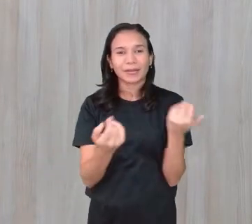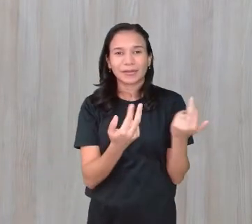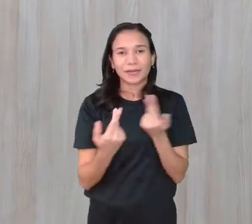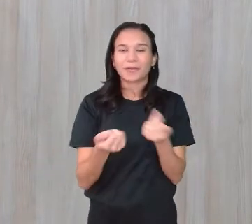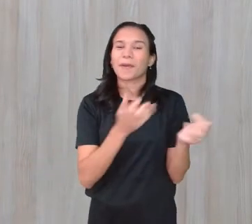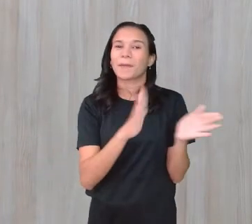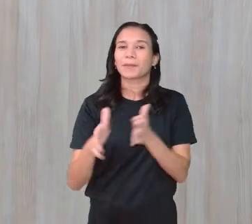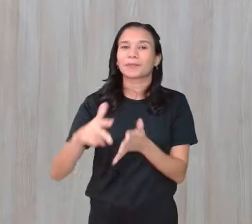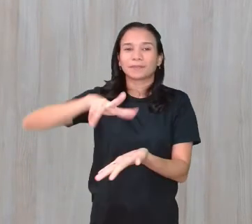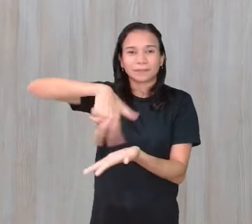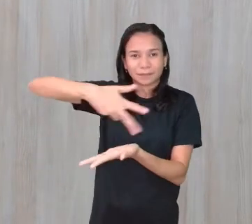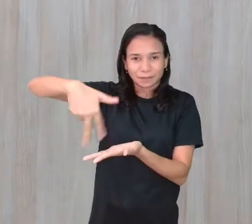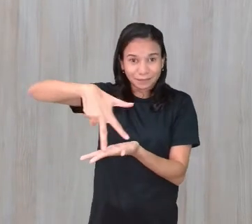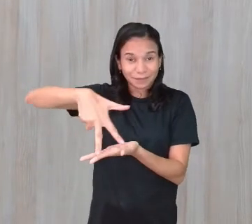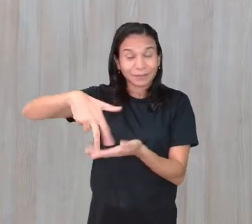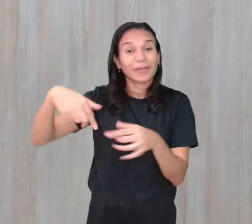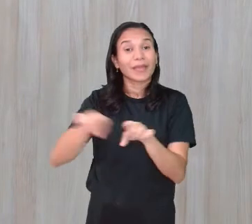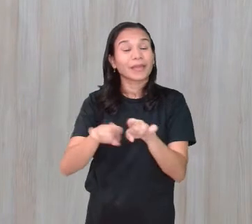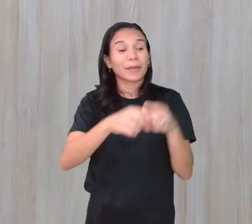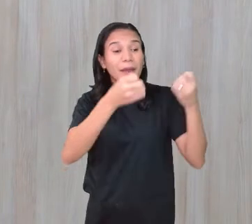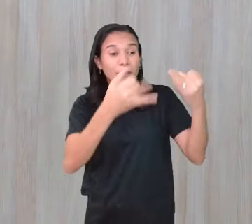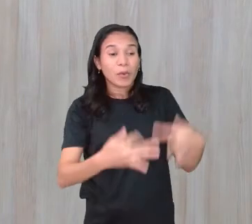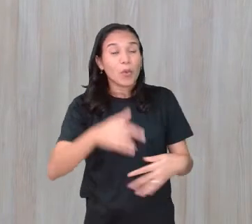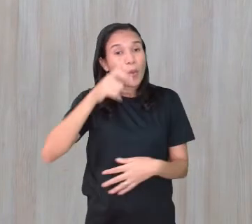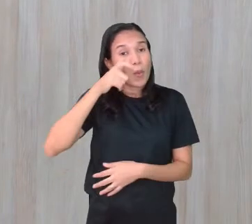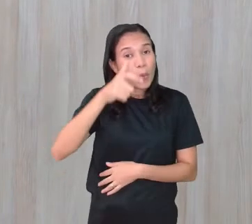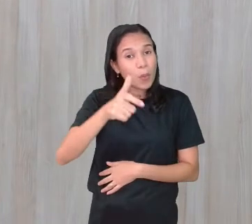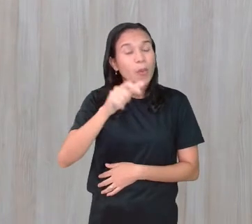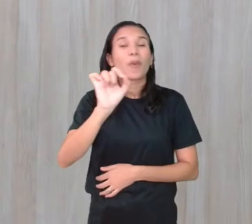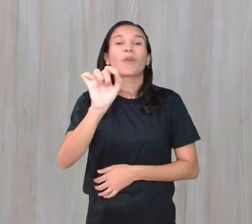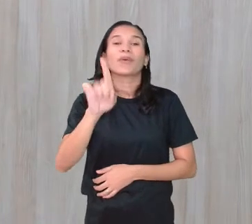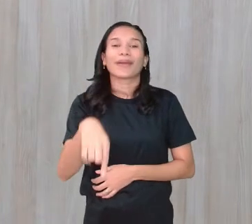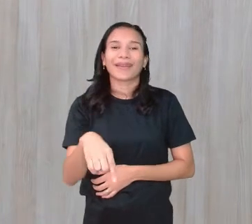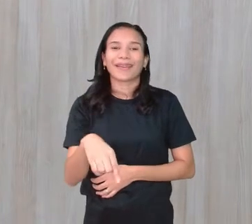processo coreográfico. Ele falou de uma coisa interessante que é